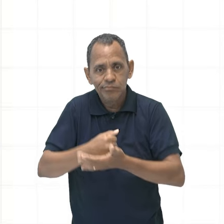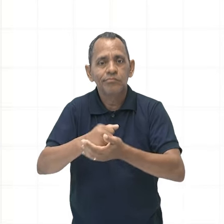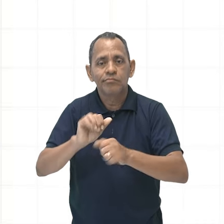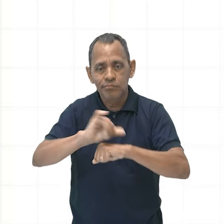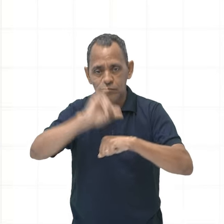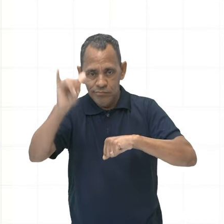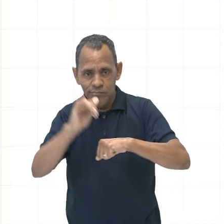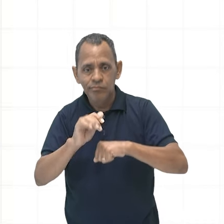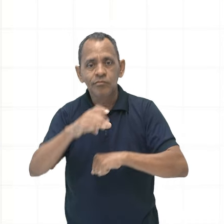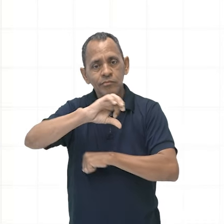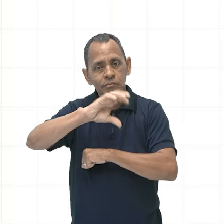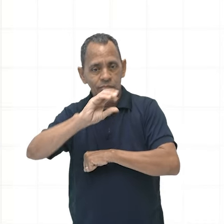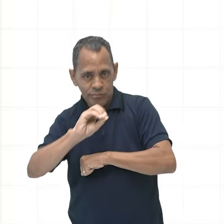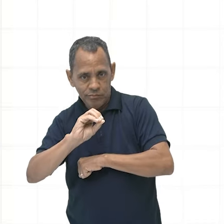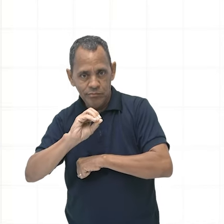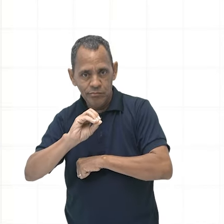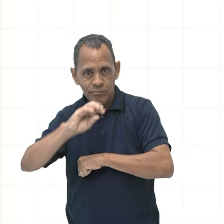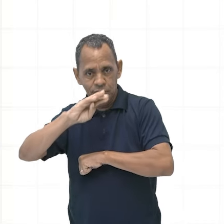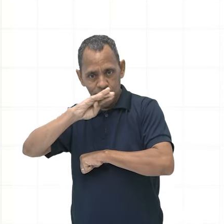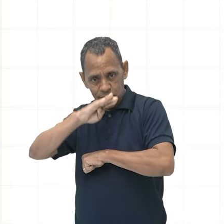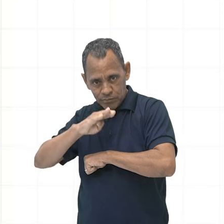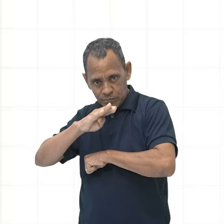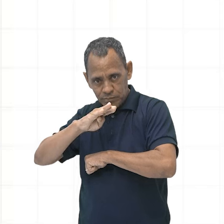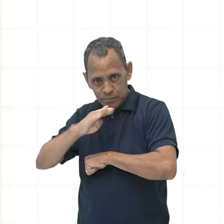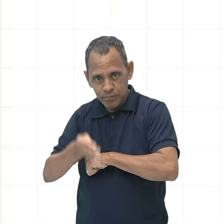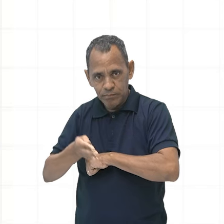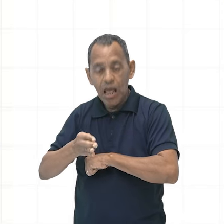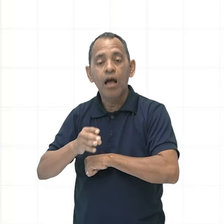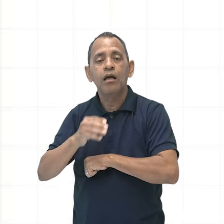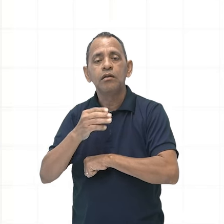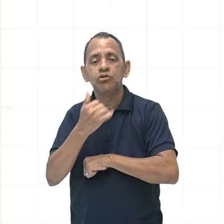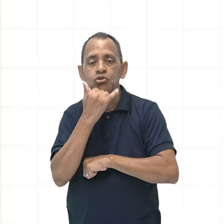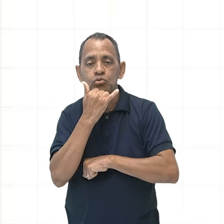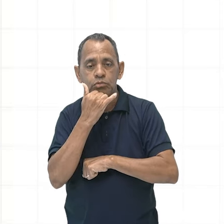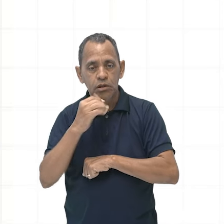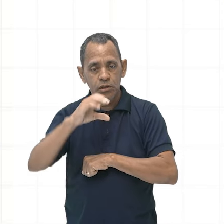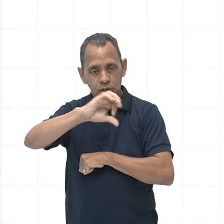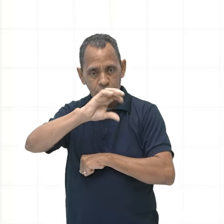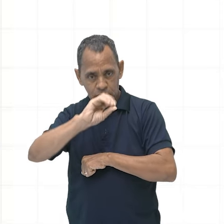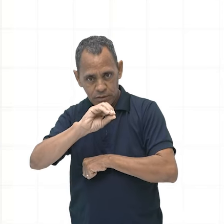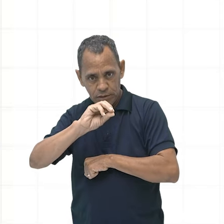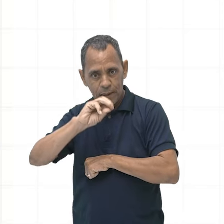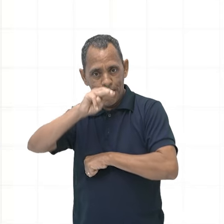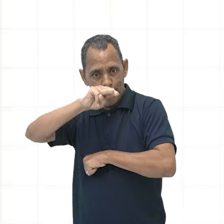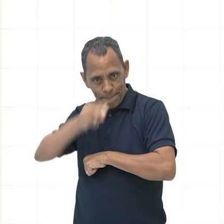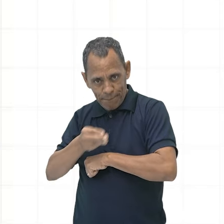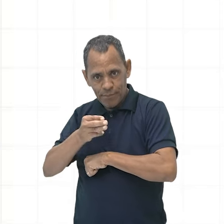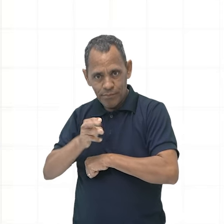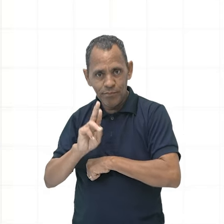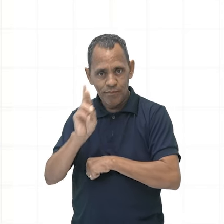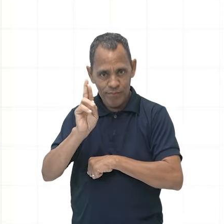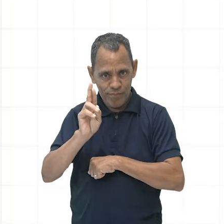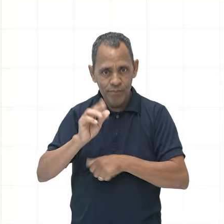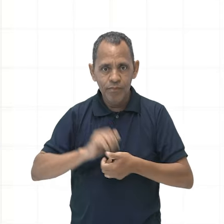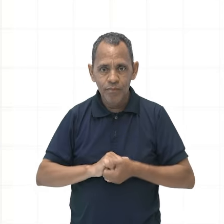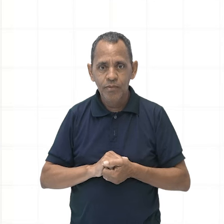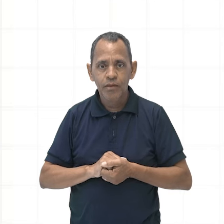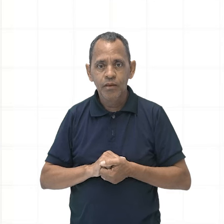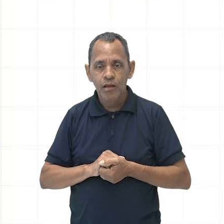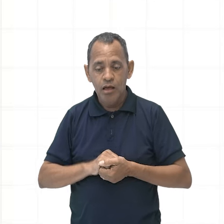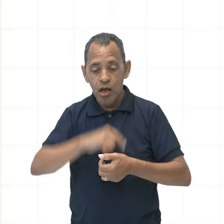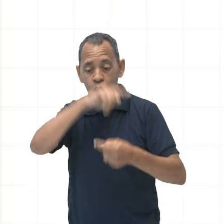90 milhões, então vou anotar aqui, ó, 90 milhões de reais, o item brinquedos foi responsável por